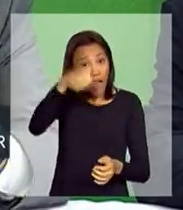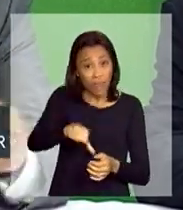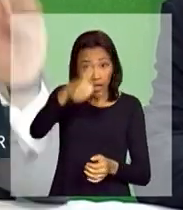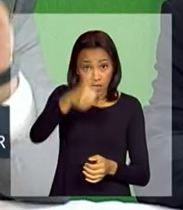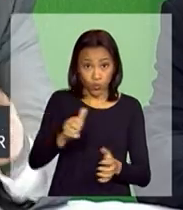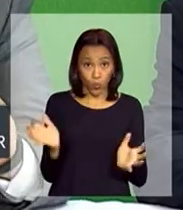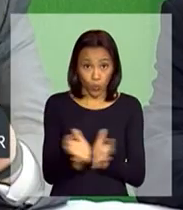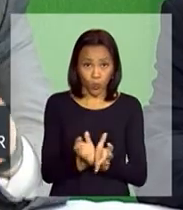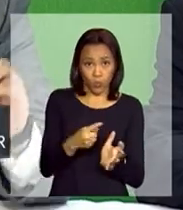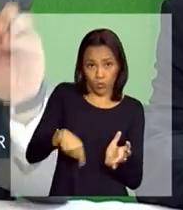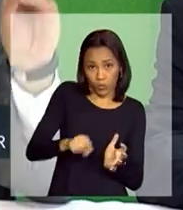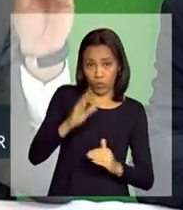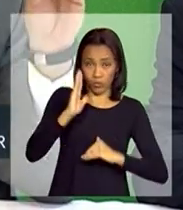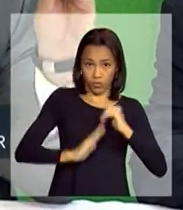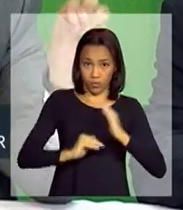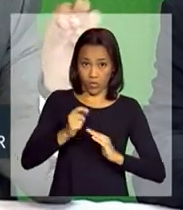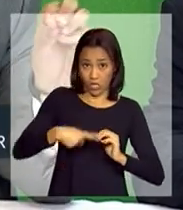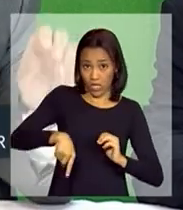Observatório